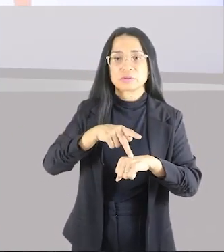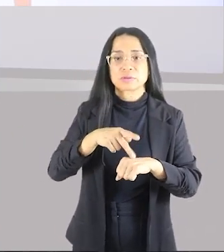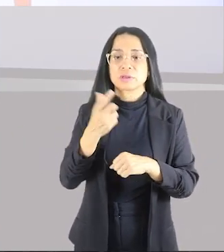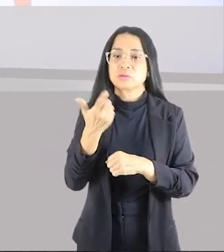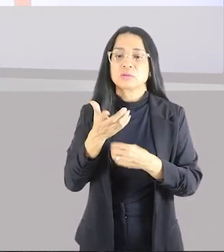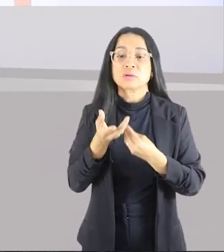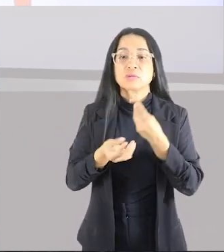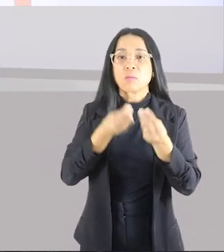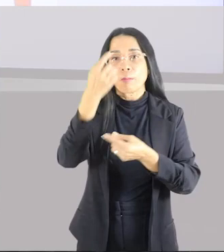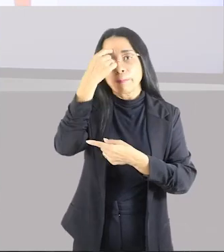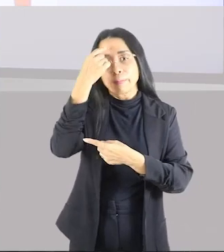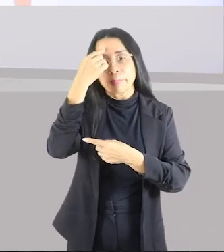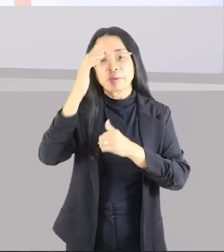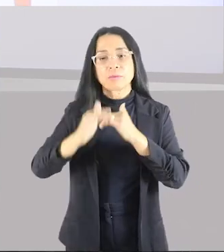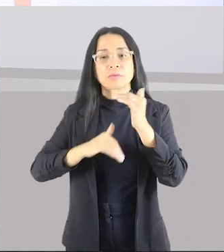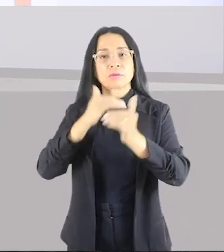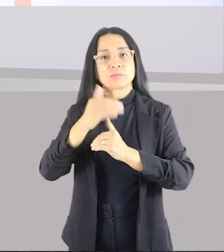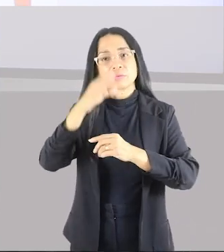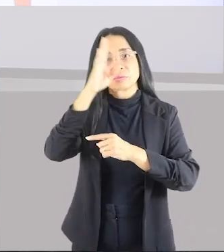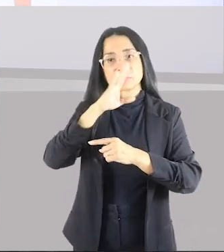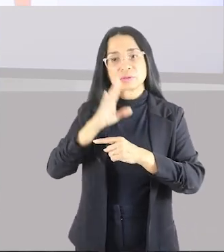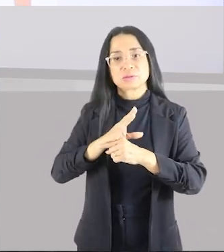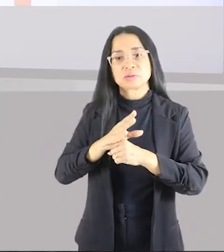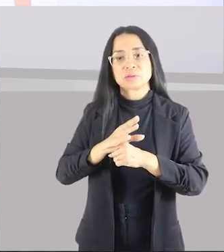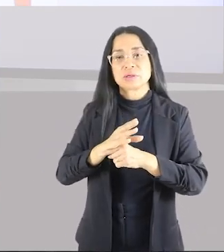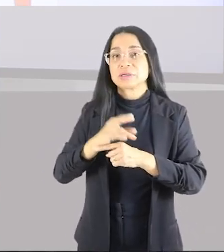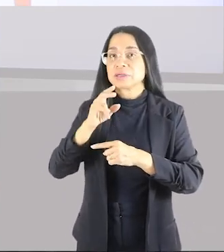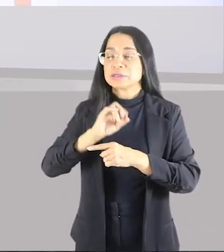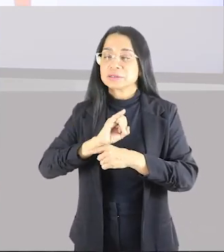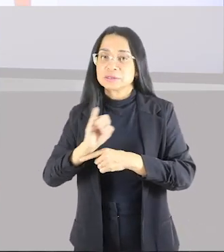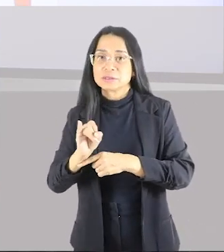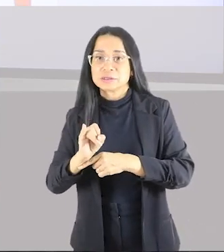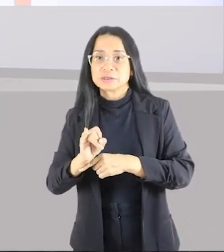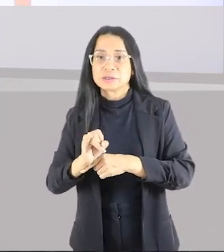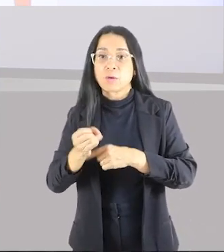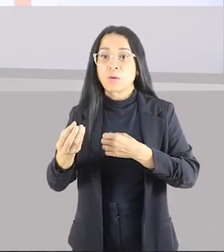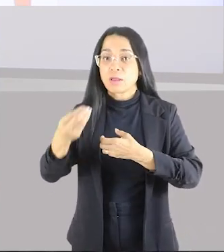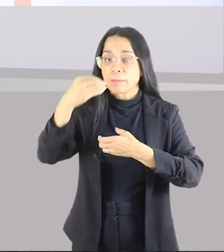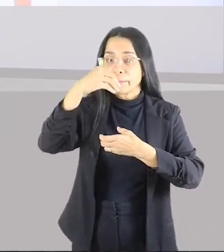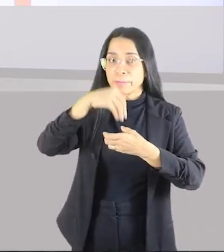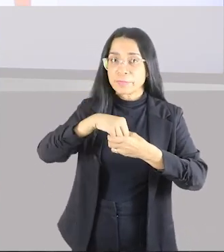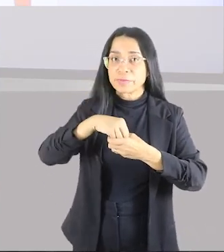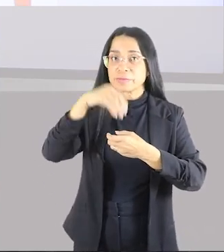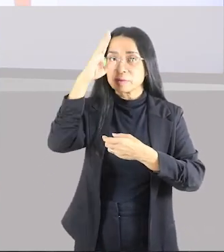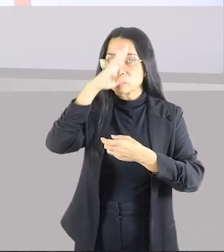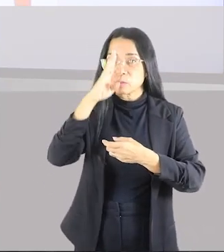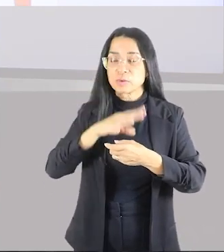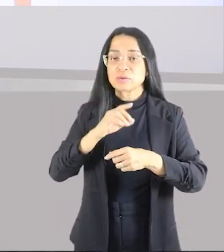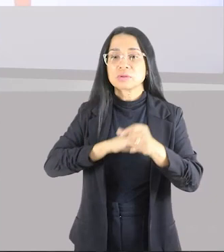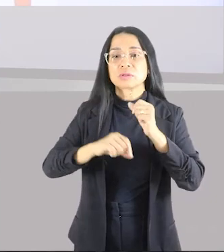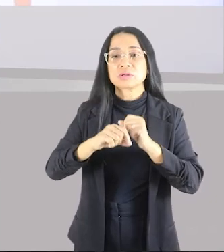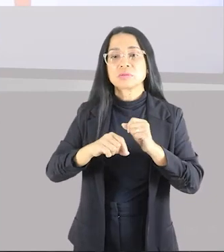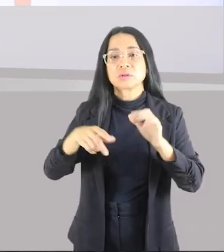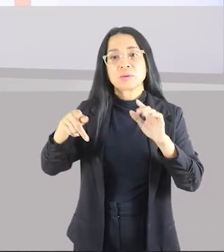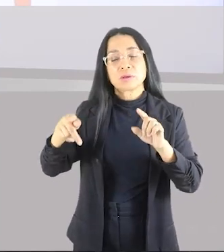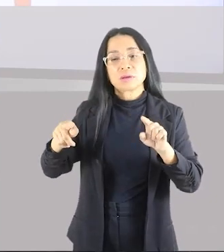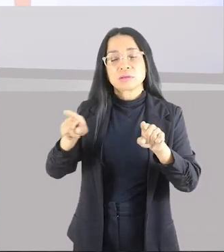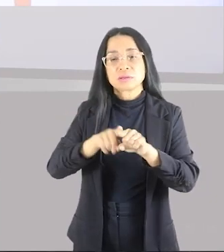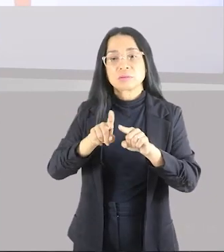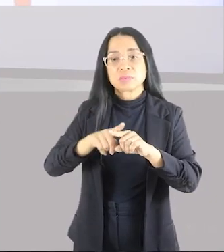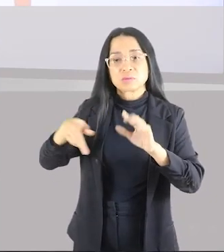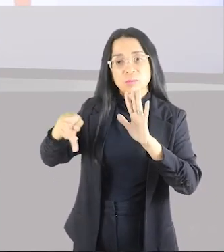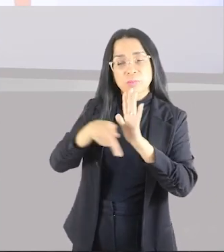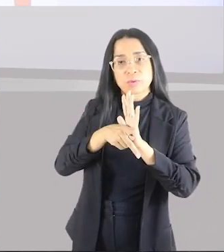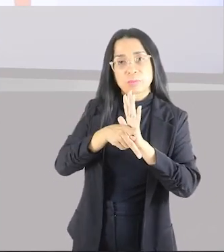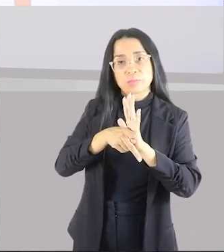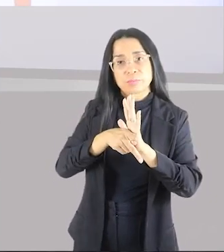num desenvolvimento brasileiro sem olhar para dentro do Brasil e sem olhar para suas especificidades. O Maranhão, por exemplo, é